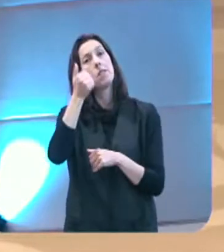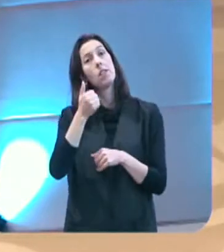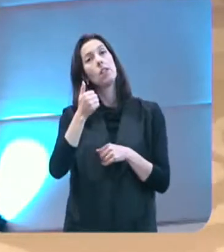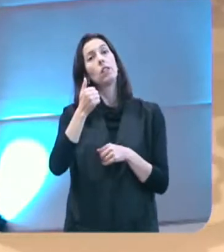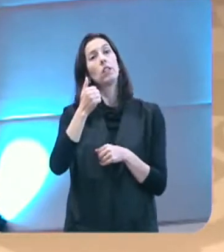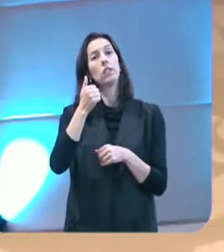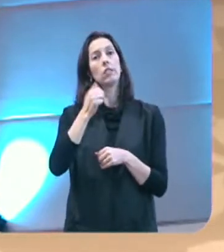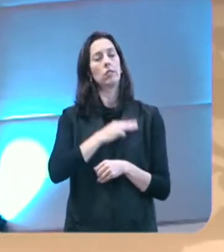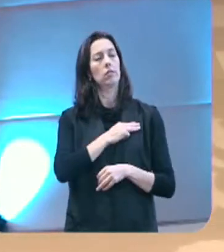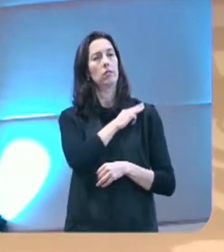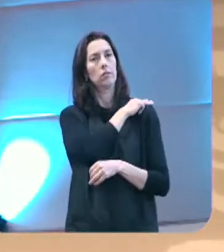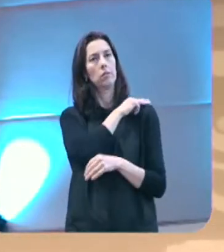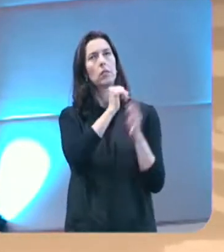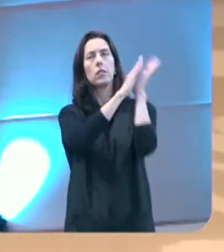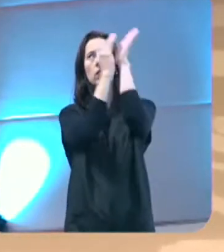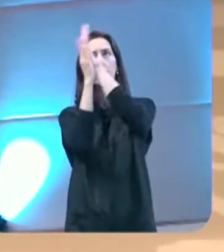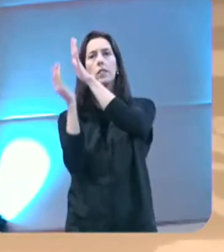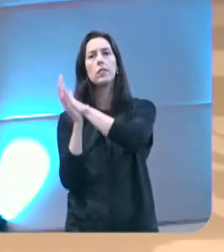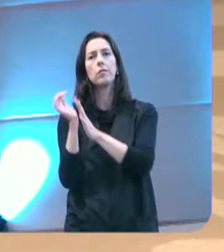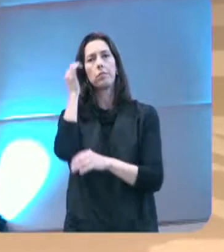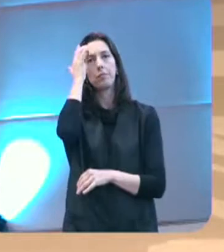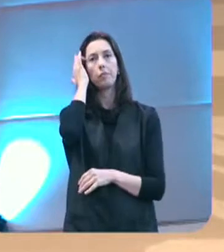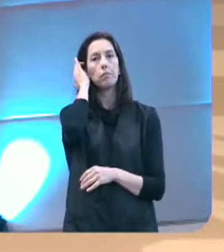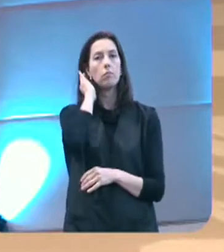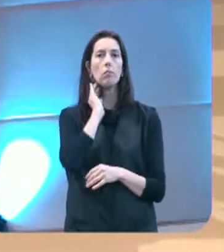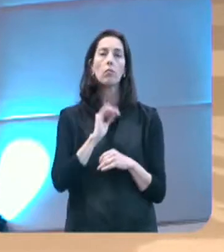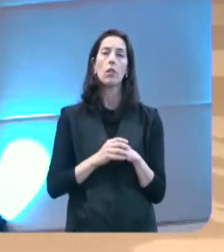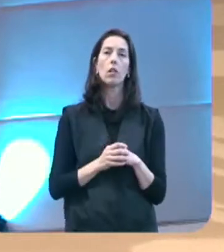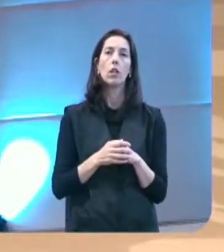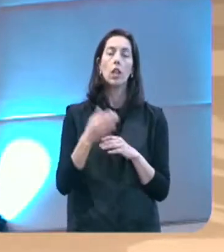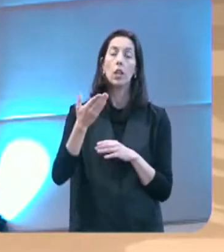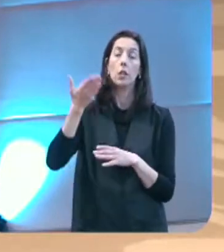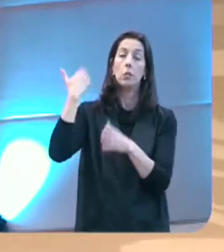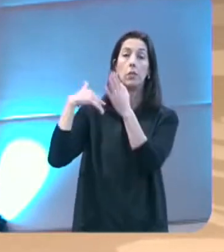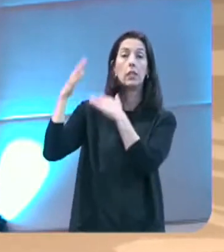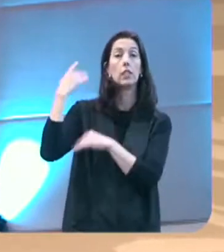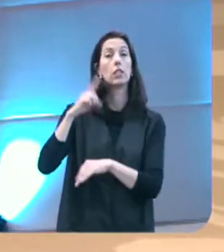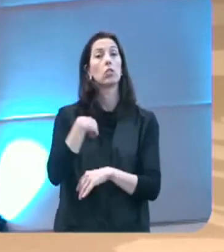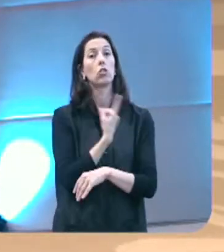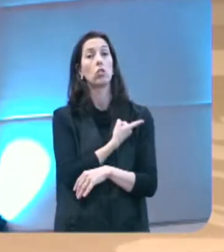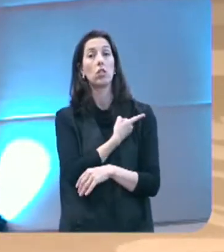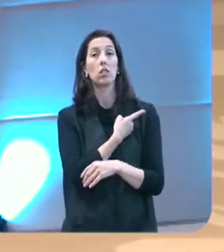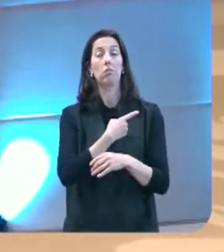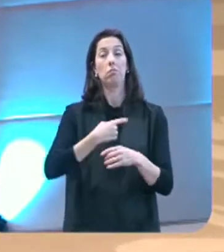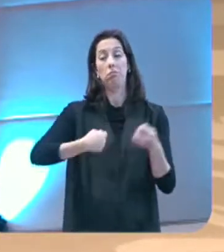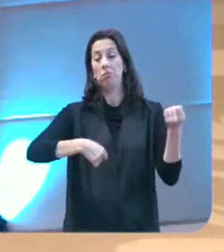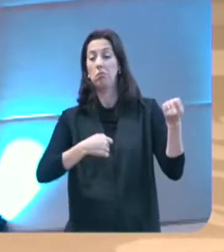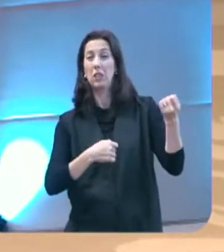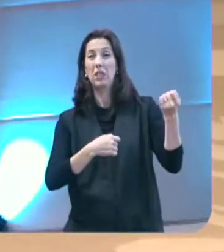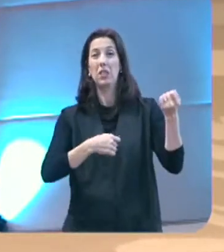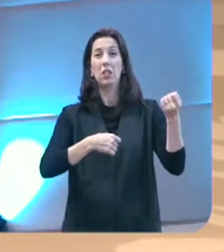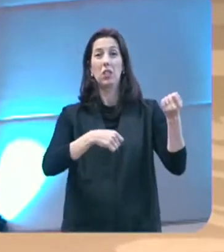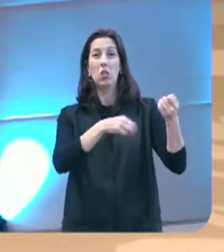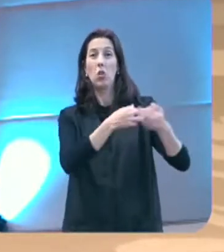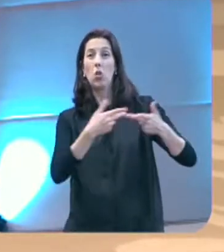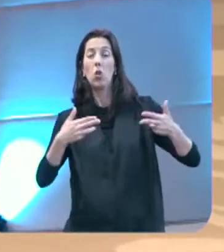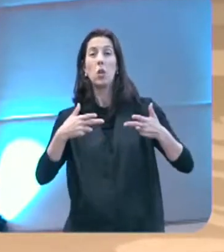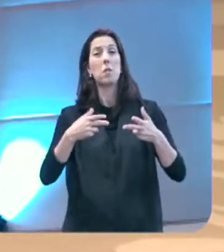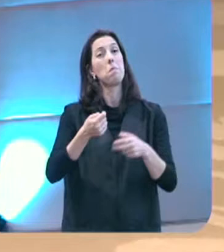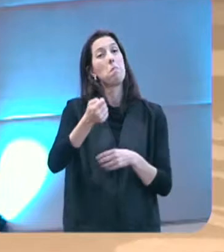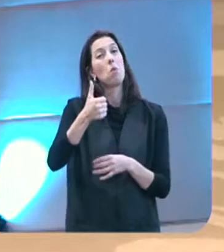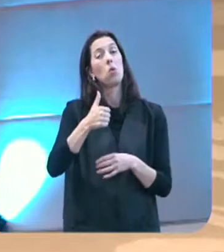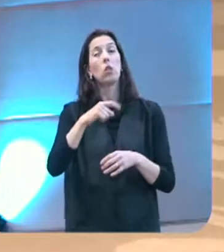o ministério de louvor. Antes tínhamos poucos instrumentos, hoje há cultos em que